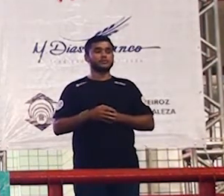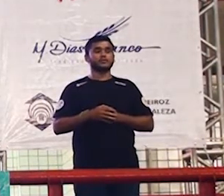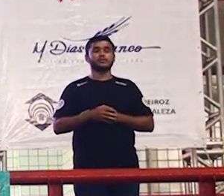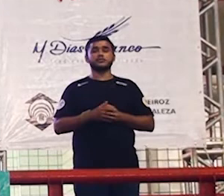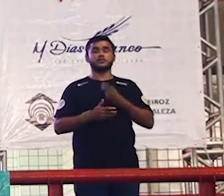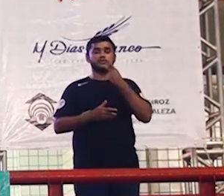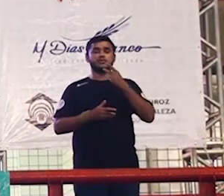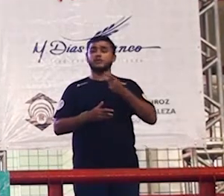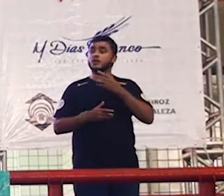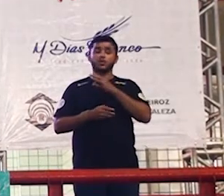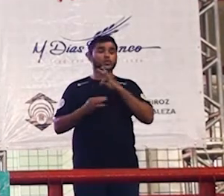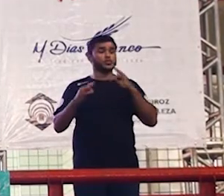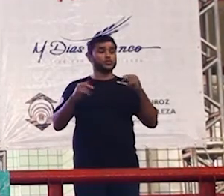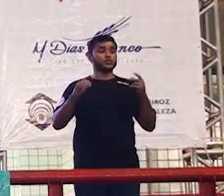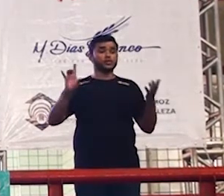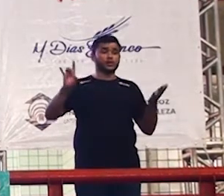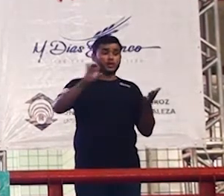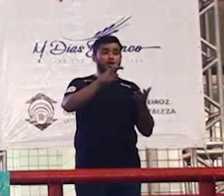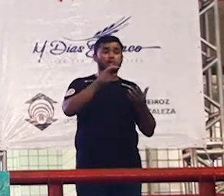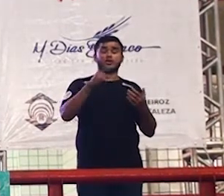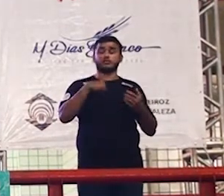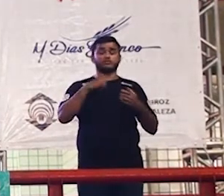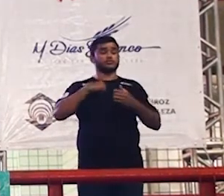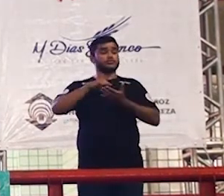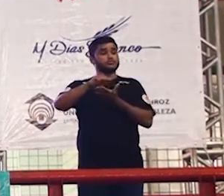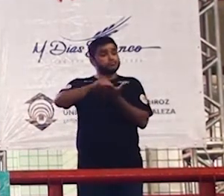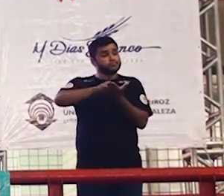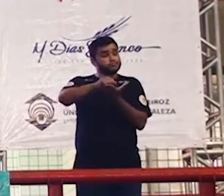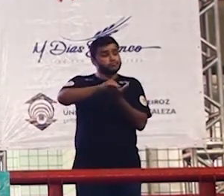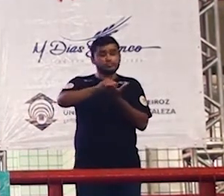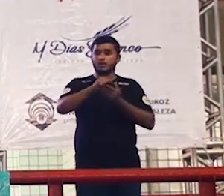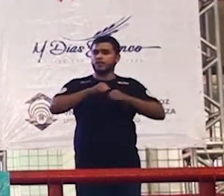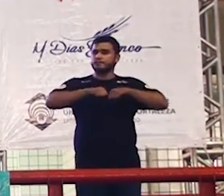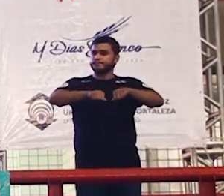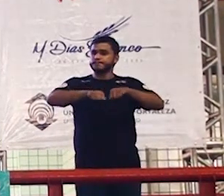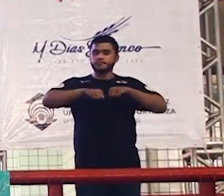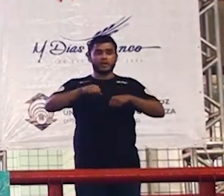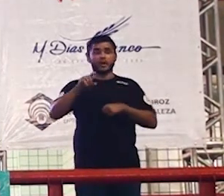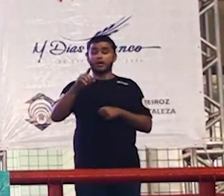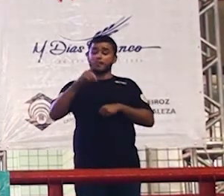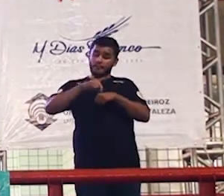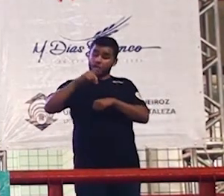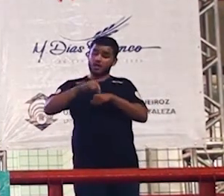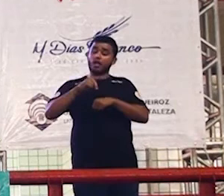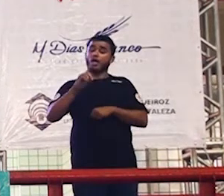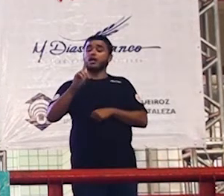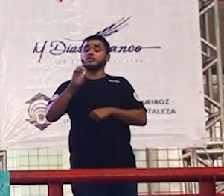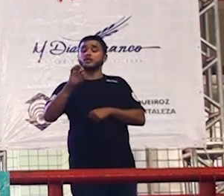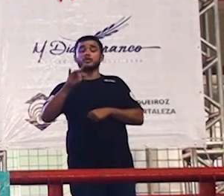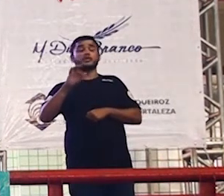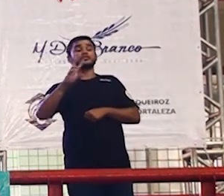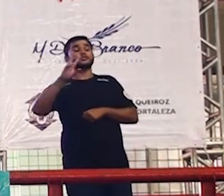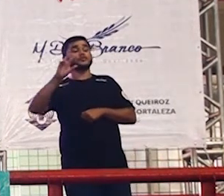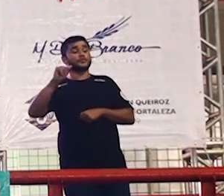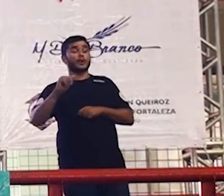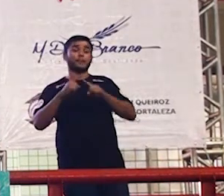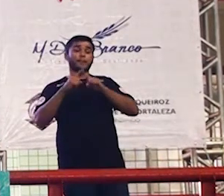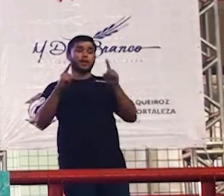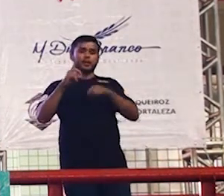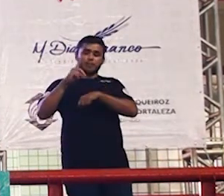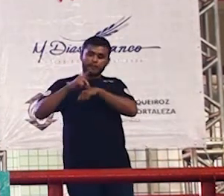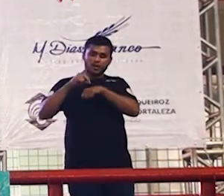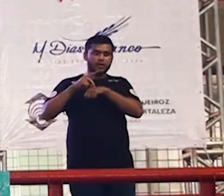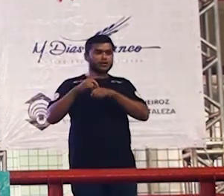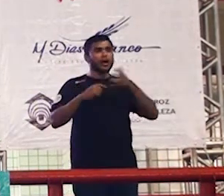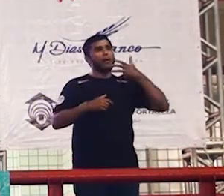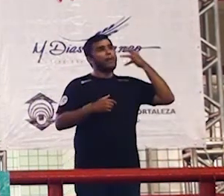Quando ele diz que cada lavadeira tem a sua pedra no leito do rio, a pedra é denotativa. Mas quando ele diz que a pedra